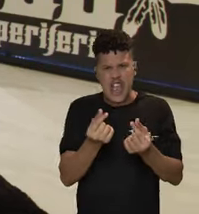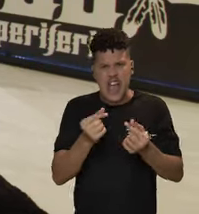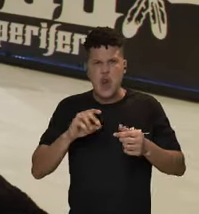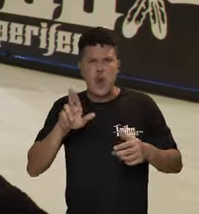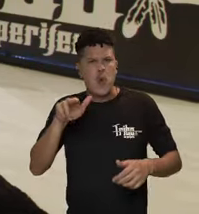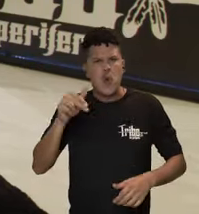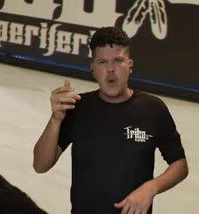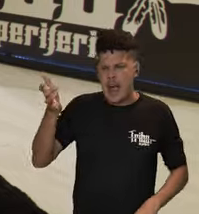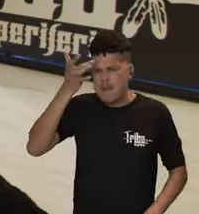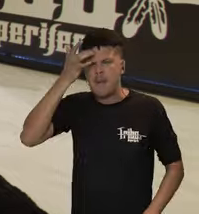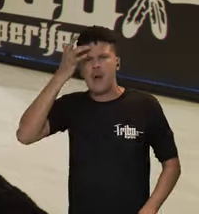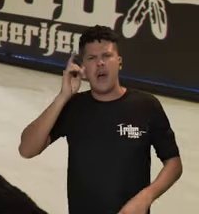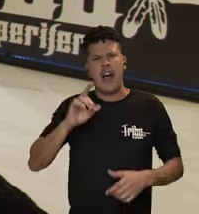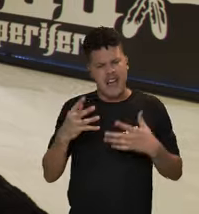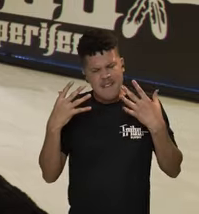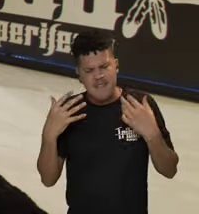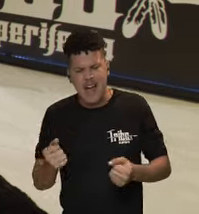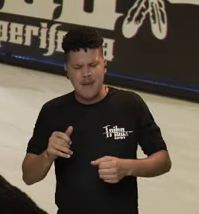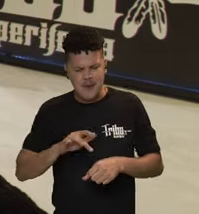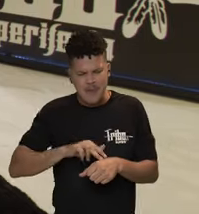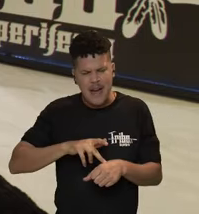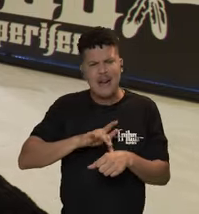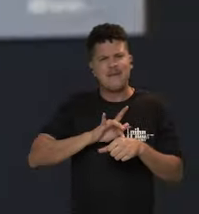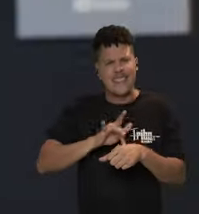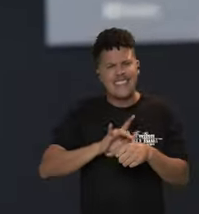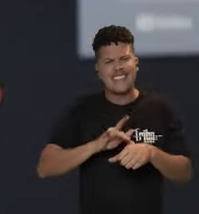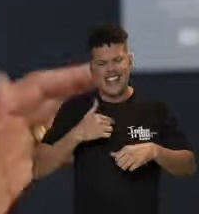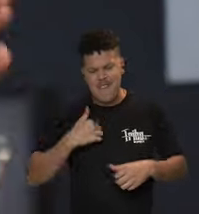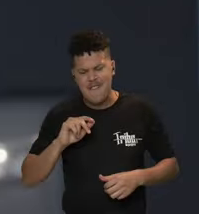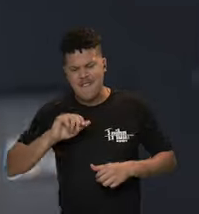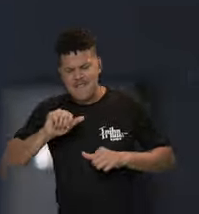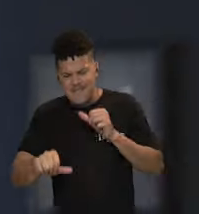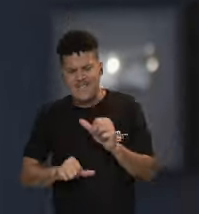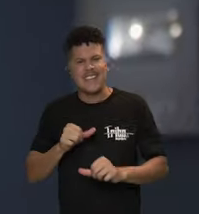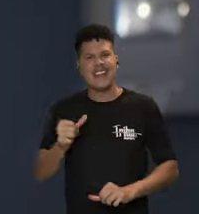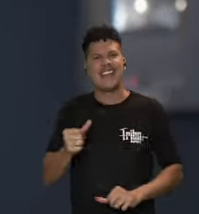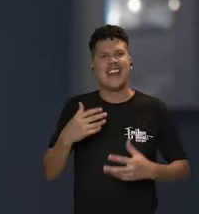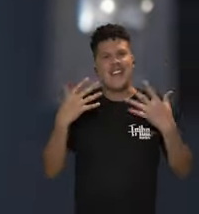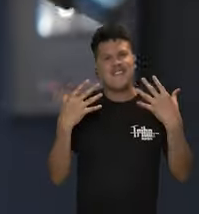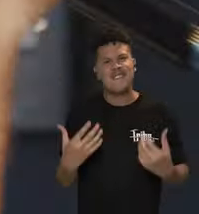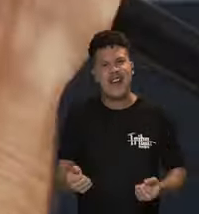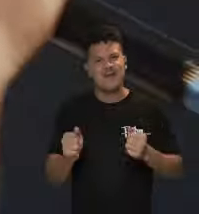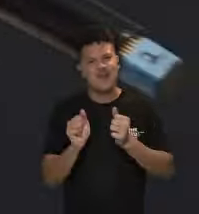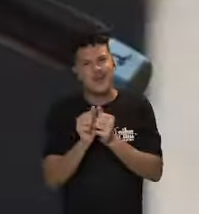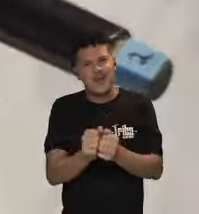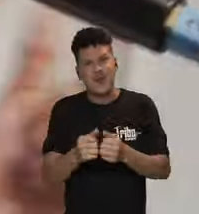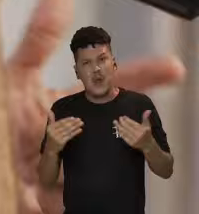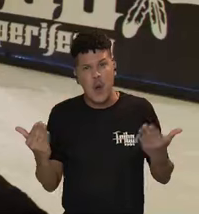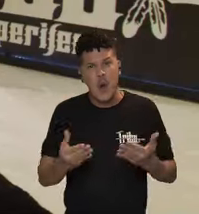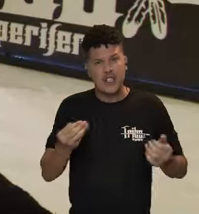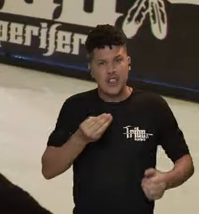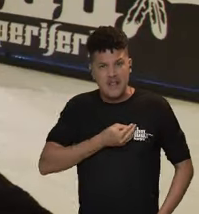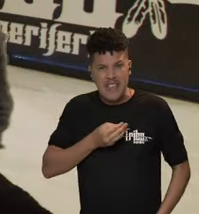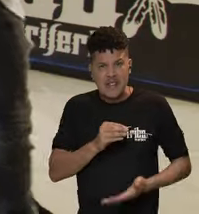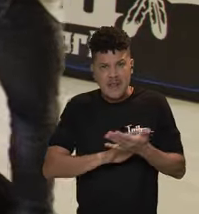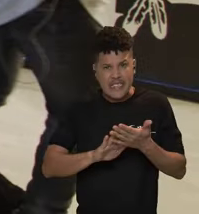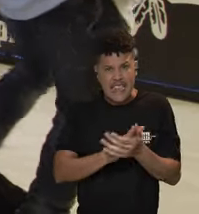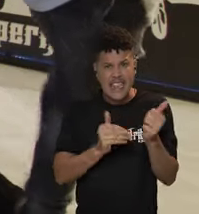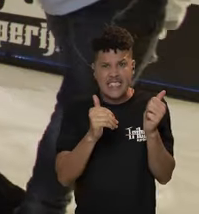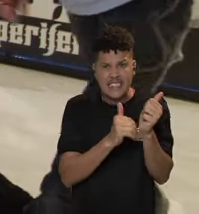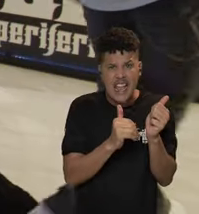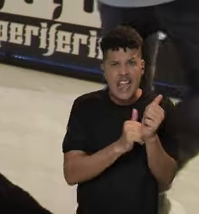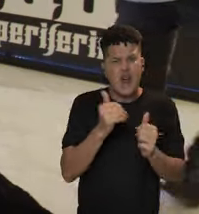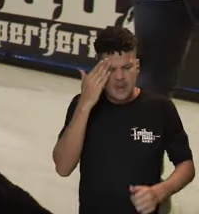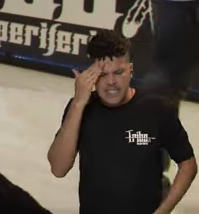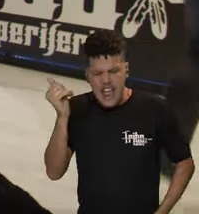memória. Bora pra pista que eu viro o jogo. Cola comigo e cê vale ouro. Hoje vivo sem segredo e sei que a lei do